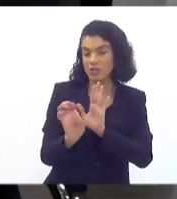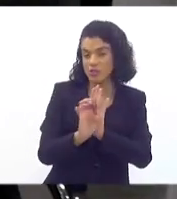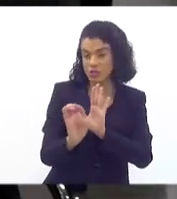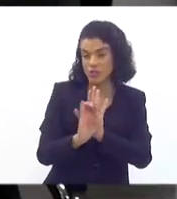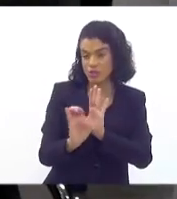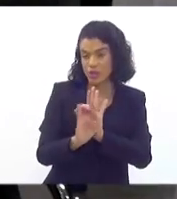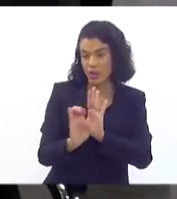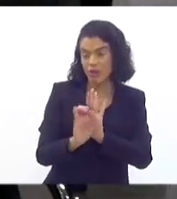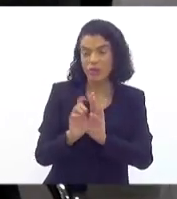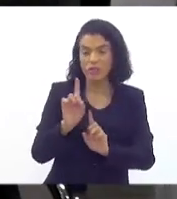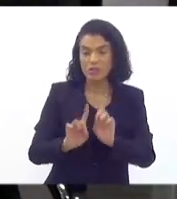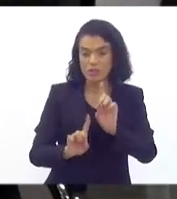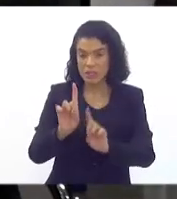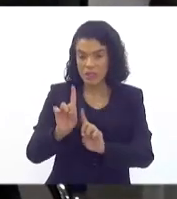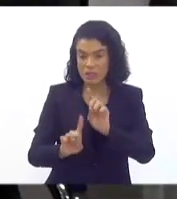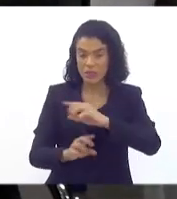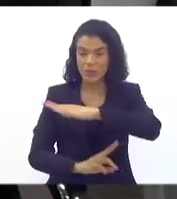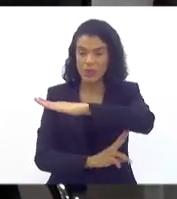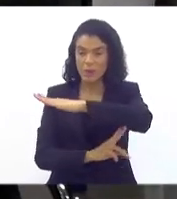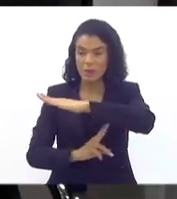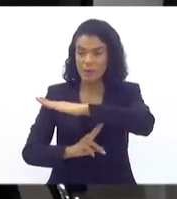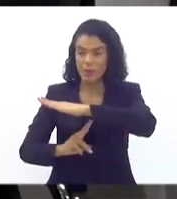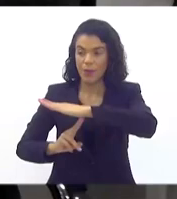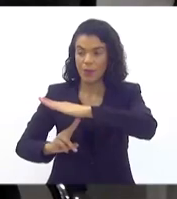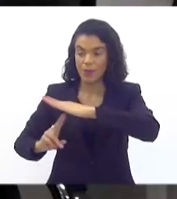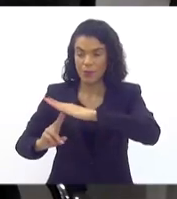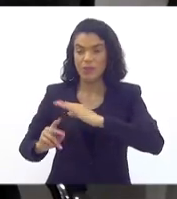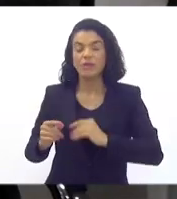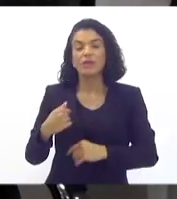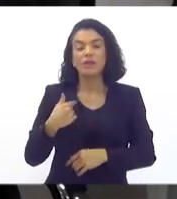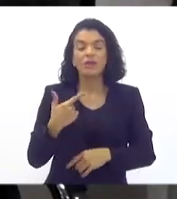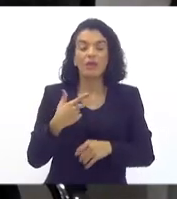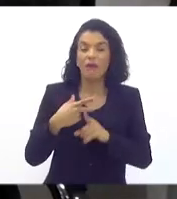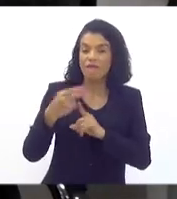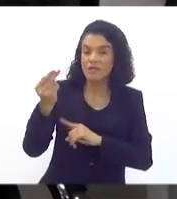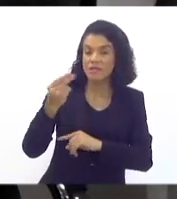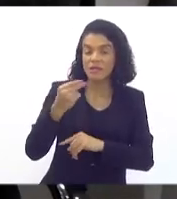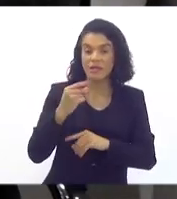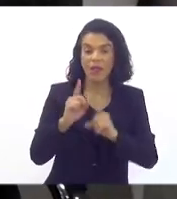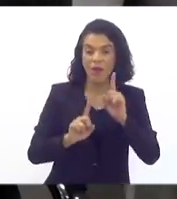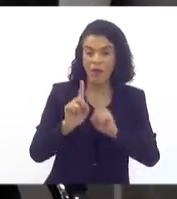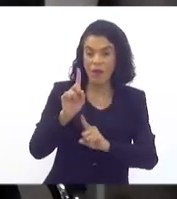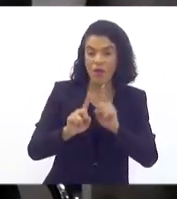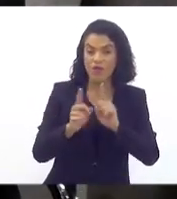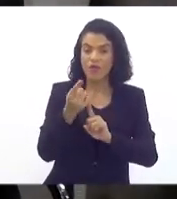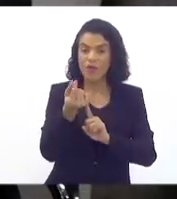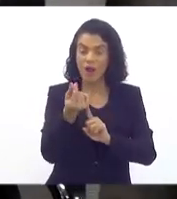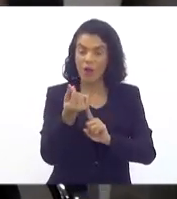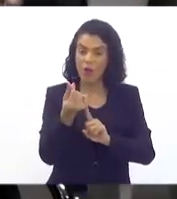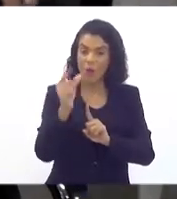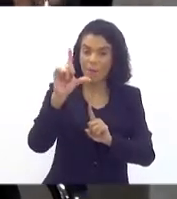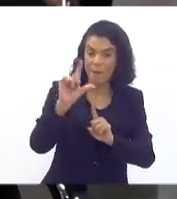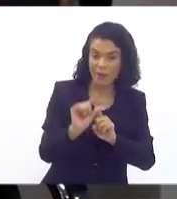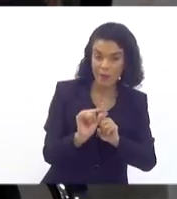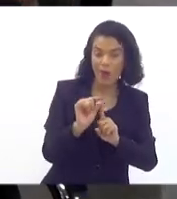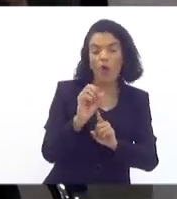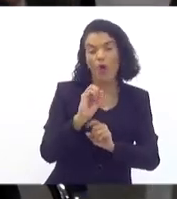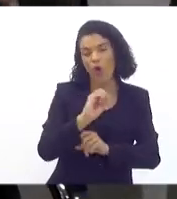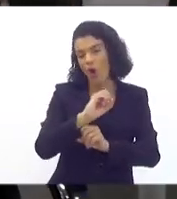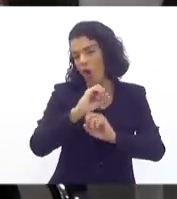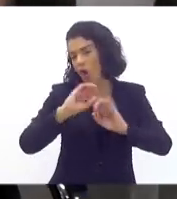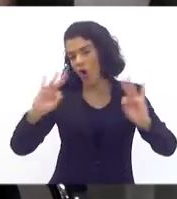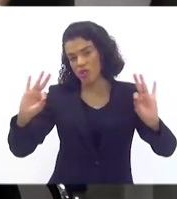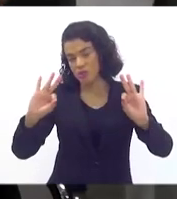da licitação da ponte exigindo que ganharia a concorrência menor preço bingo ganhou lá a empresa ótimo